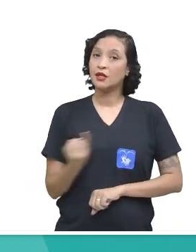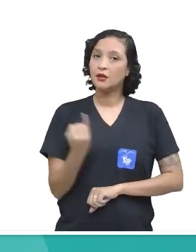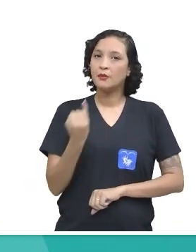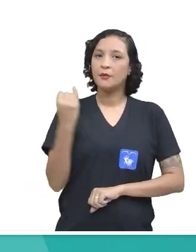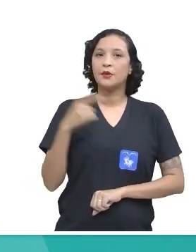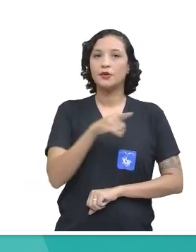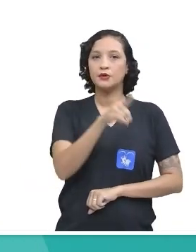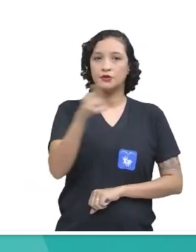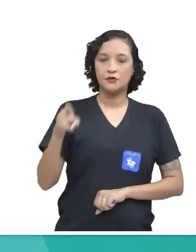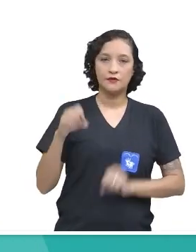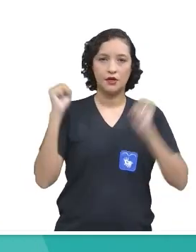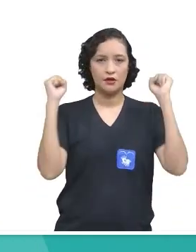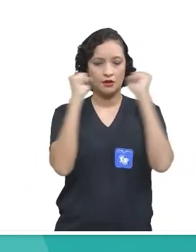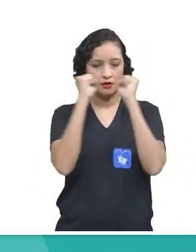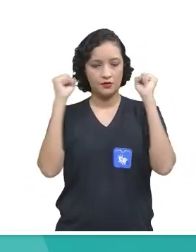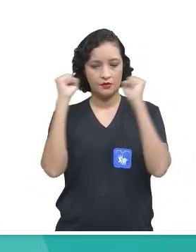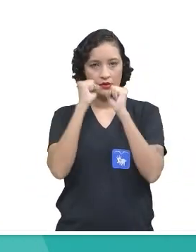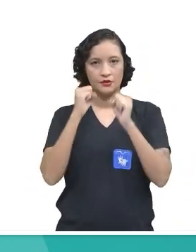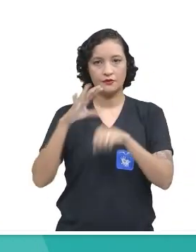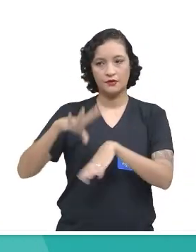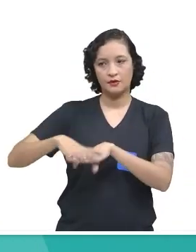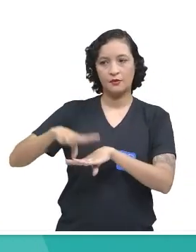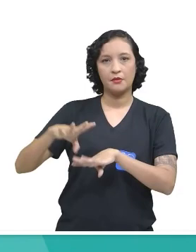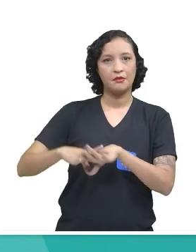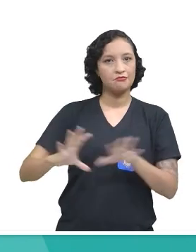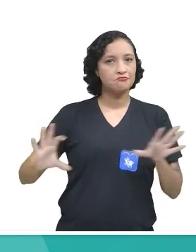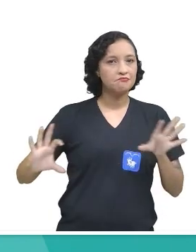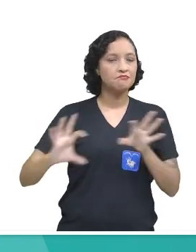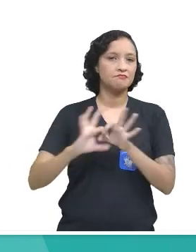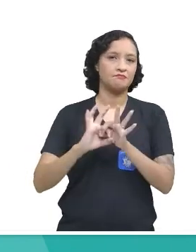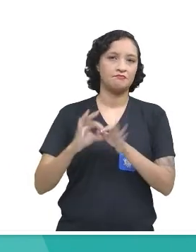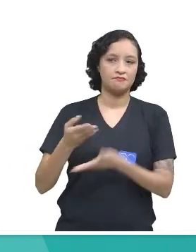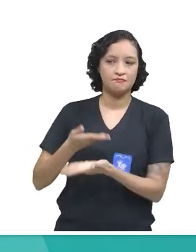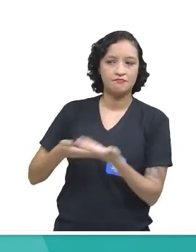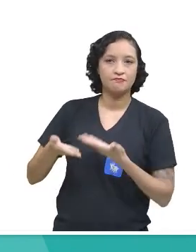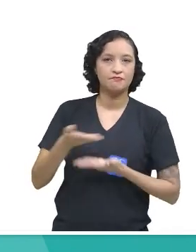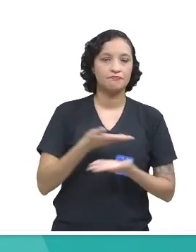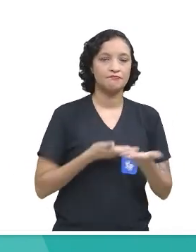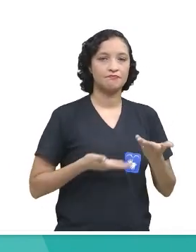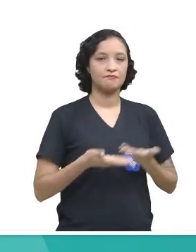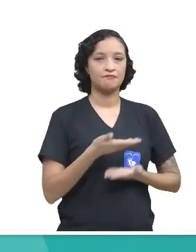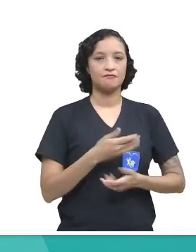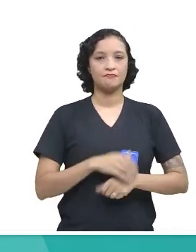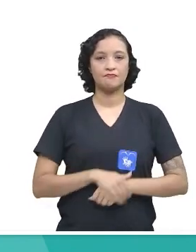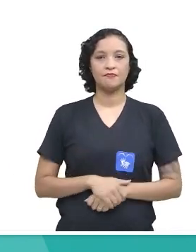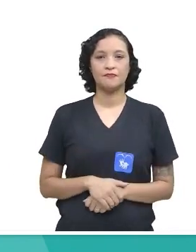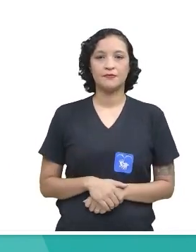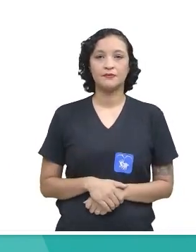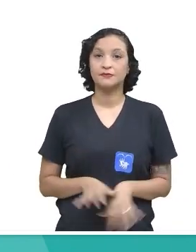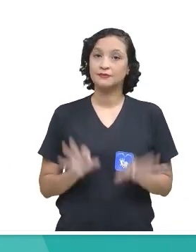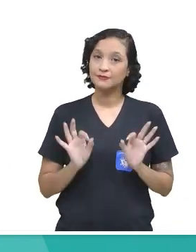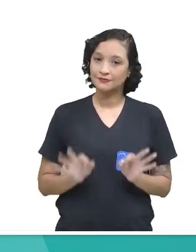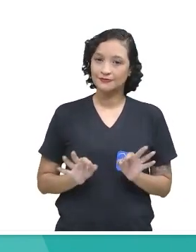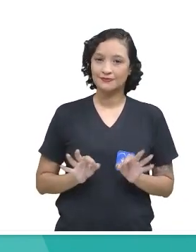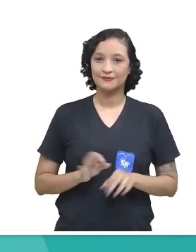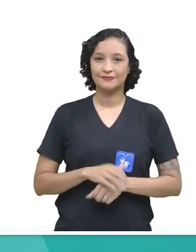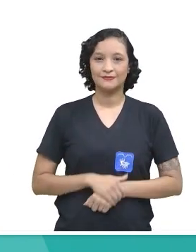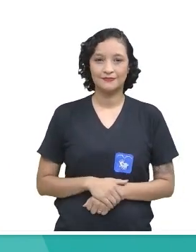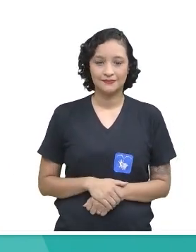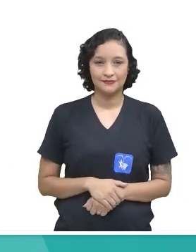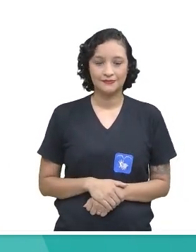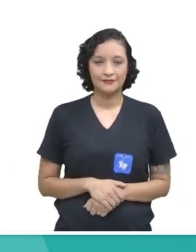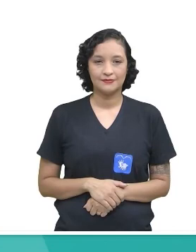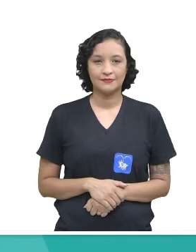que educação física e matemática, né, uma trabalha junto com a outra, certo? Muito bem. Então,